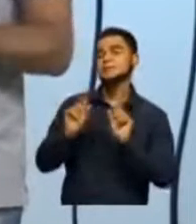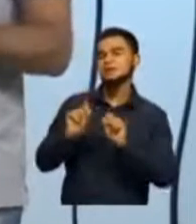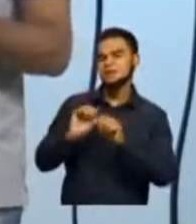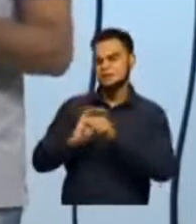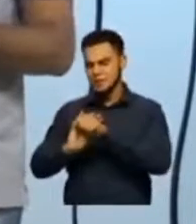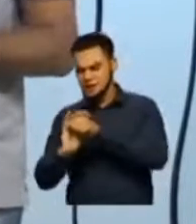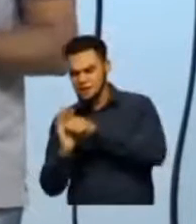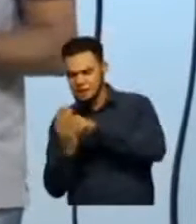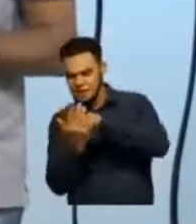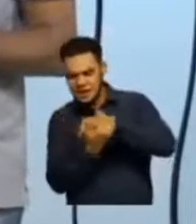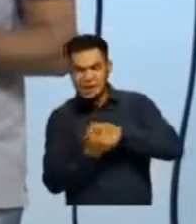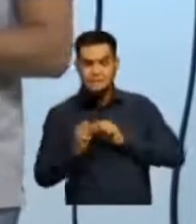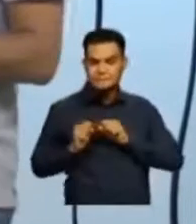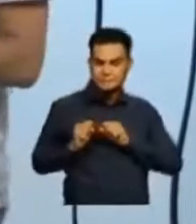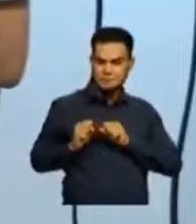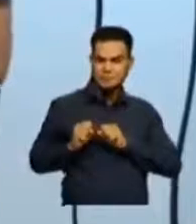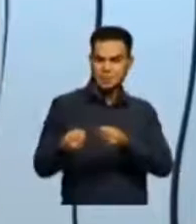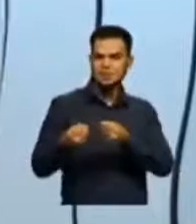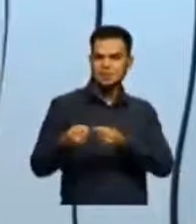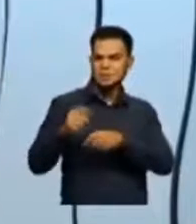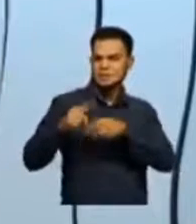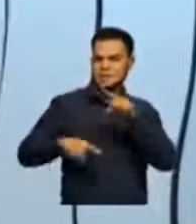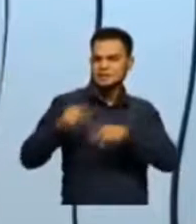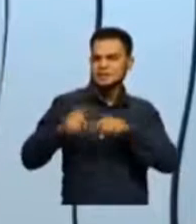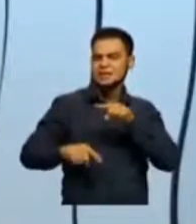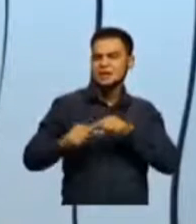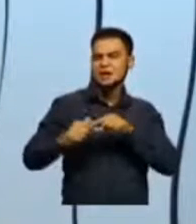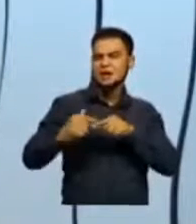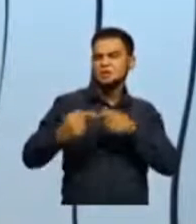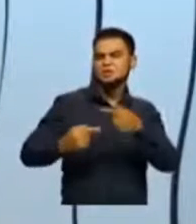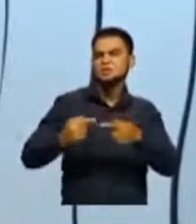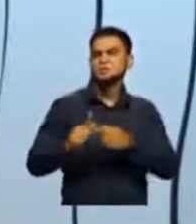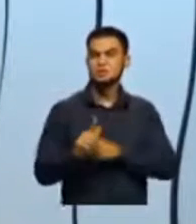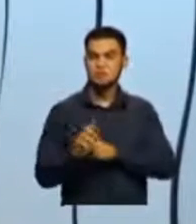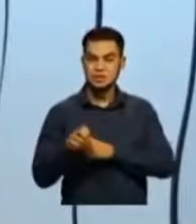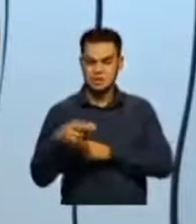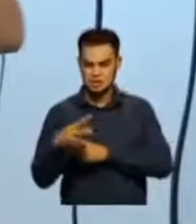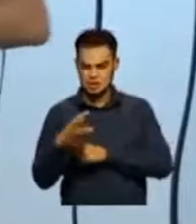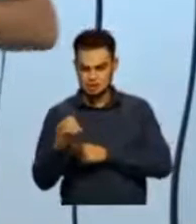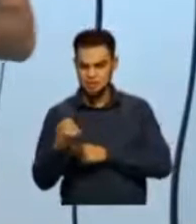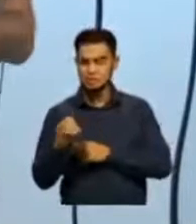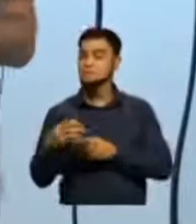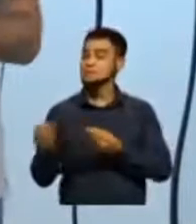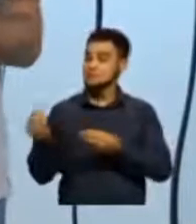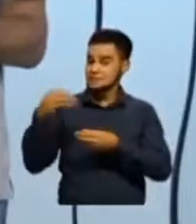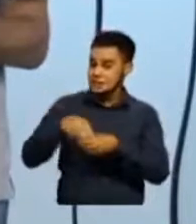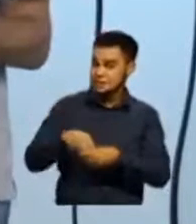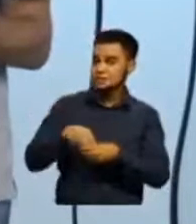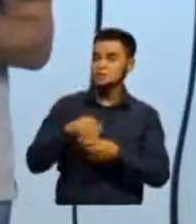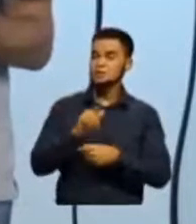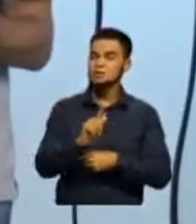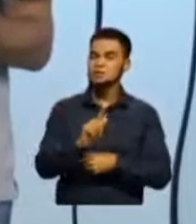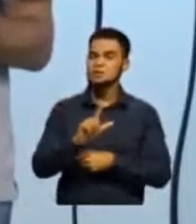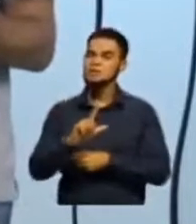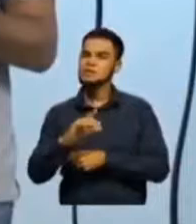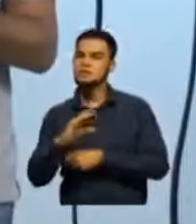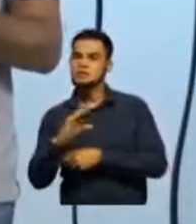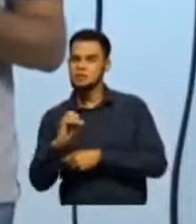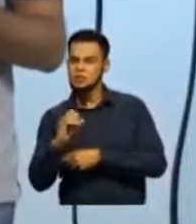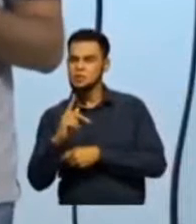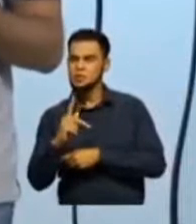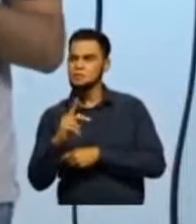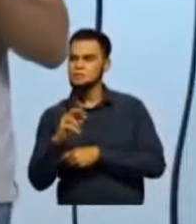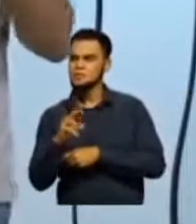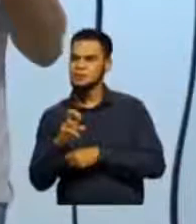proteger o material genético. E nós temos também glicoproteínas, que vão ser proteínas responsáveis em